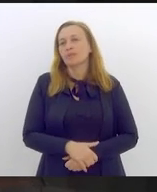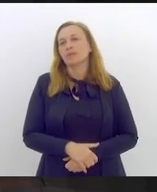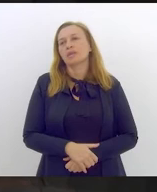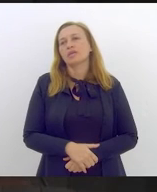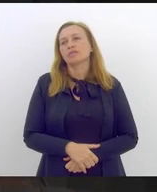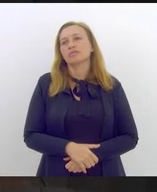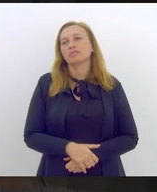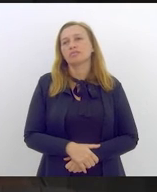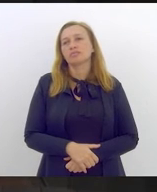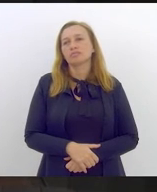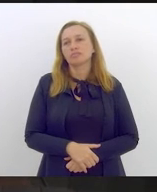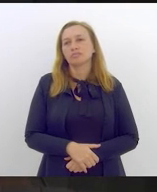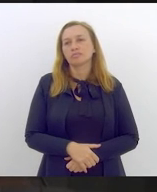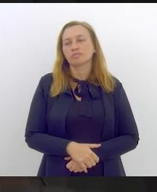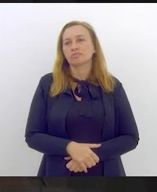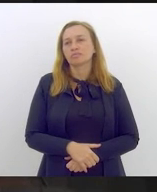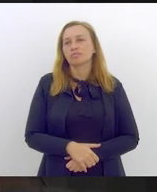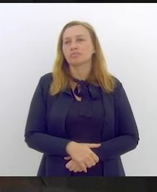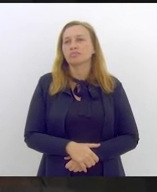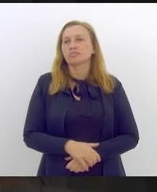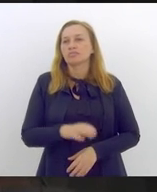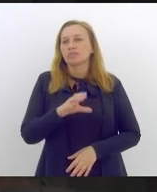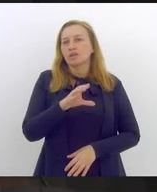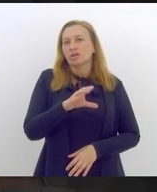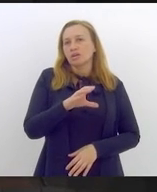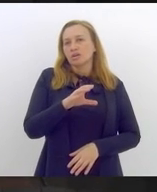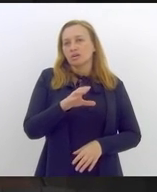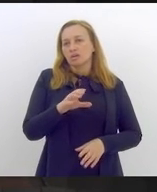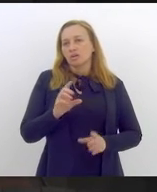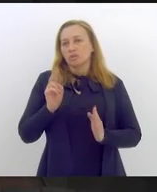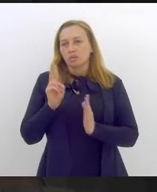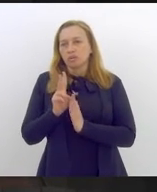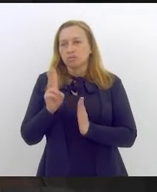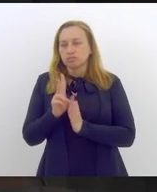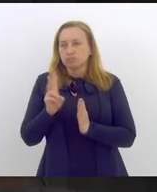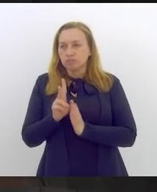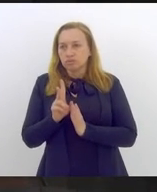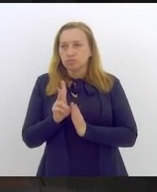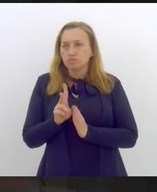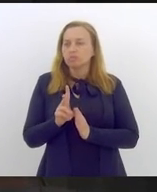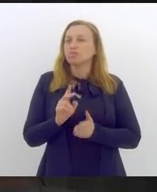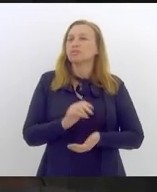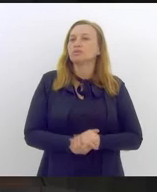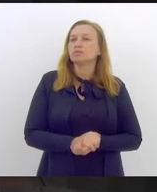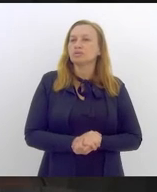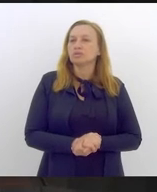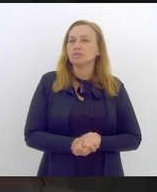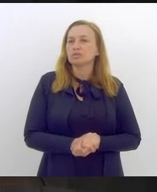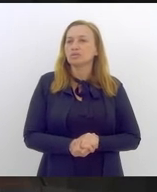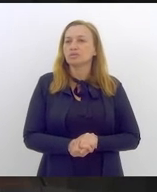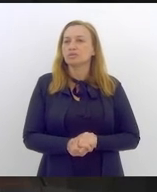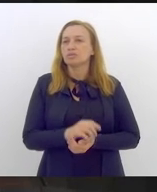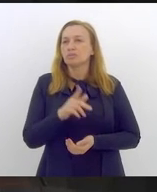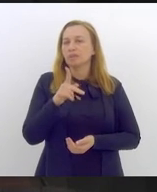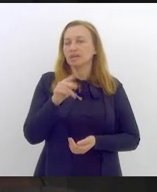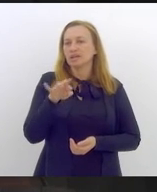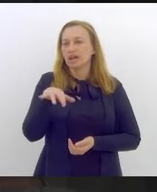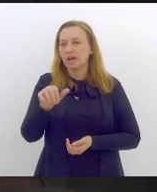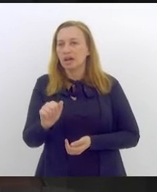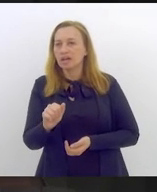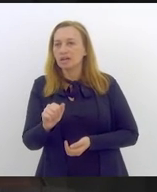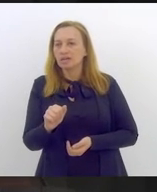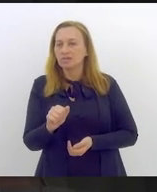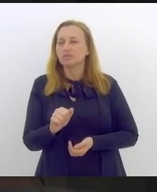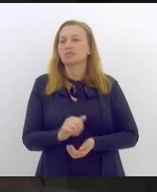emancipação dos povos e pela ruptura com elitismo com patriarcado com